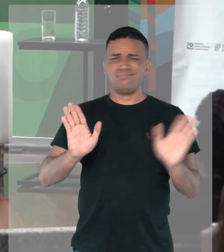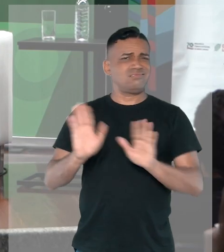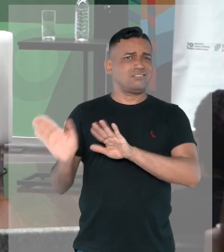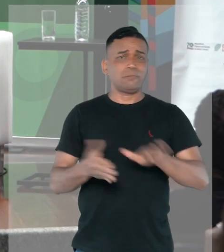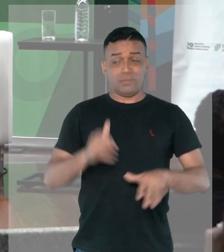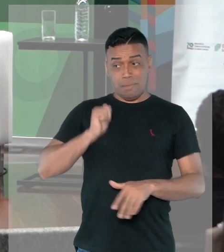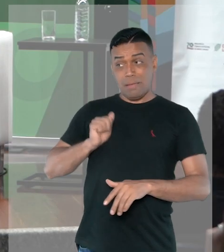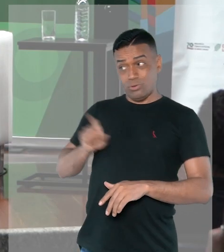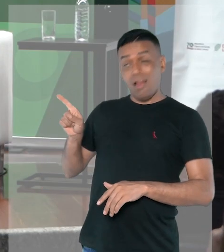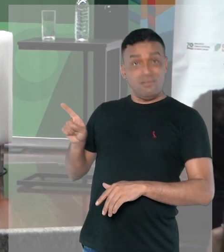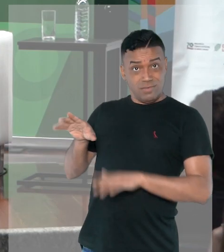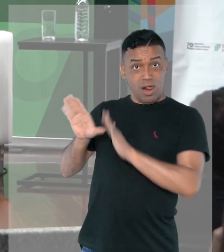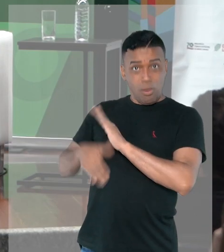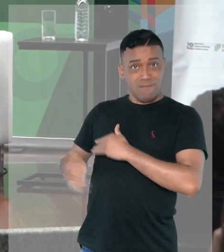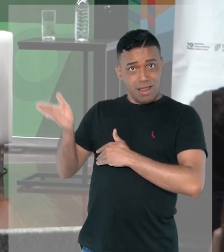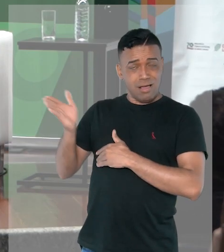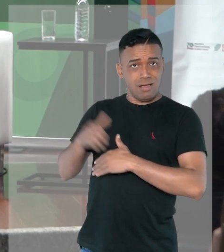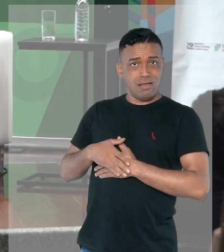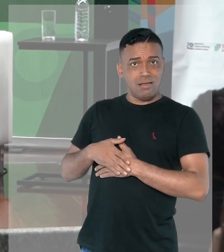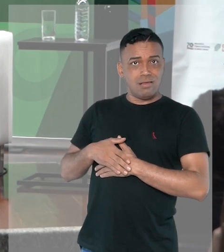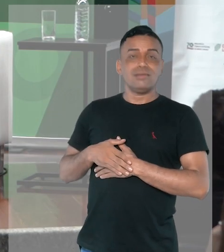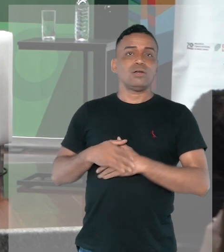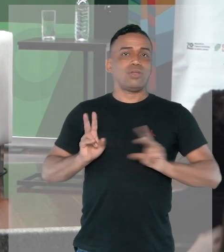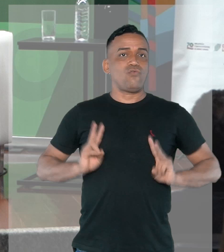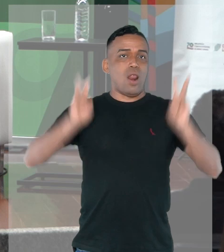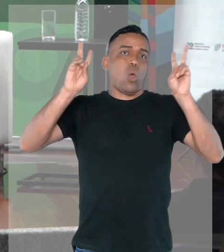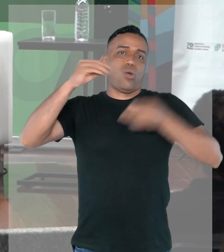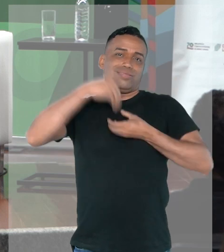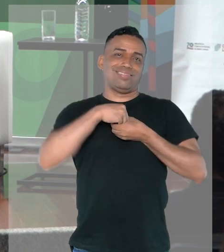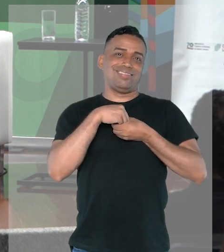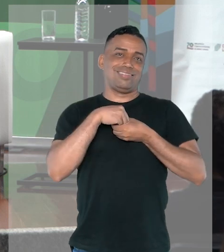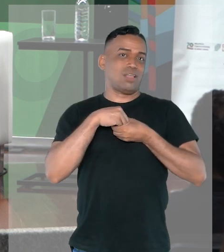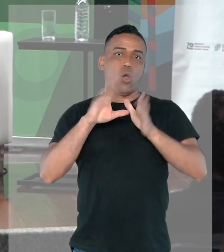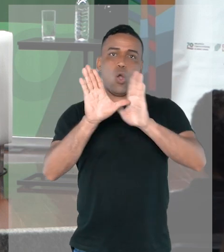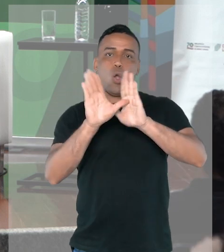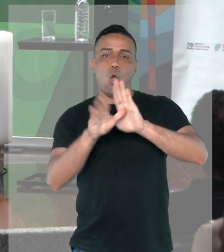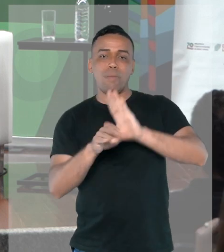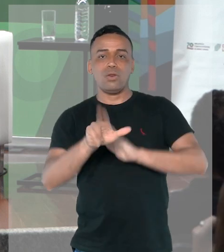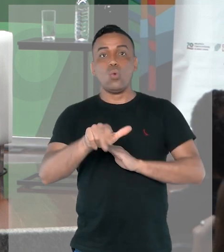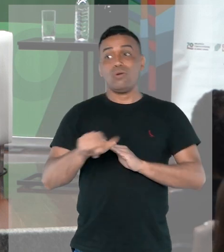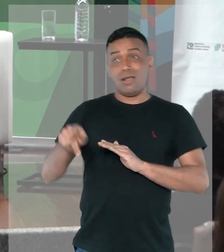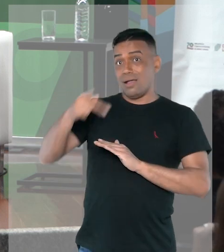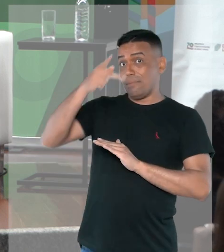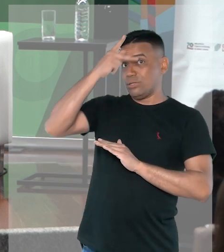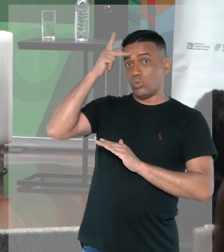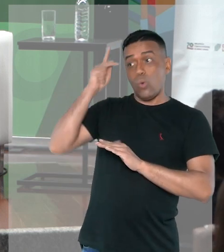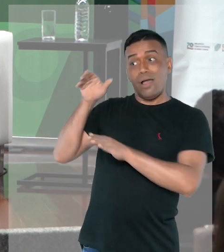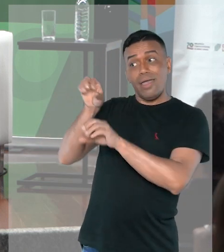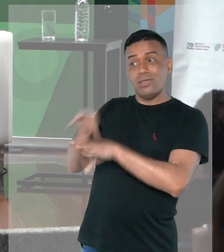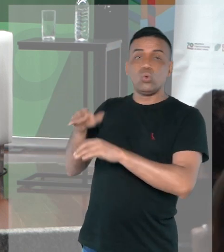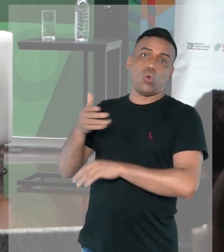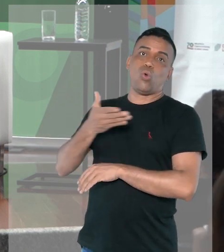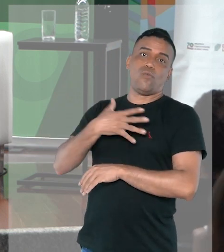Minha bolsa está ali, você vai roubar? Porque ele tem o princípio de não roubar. Alguém educou o menino aqui, né?